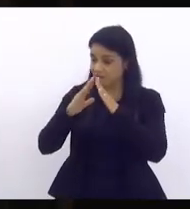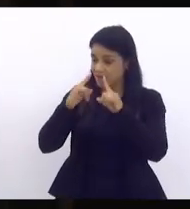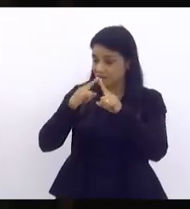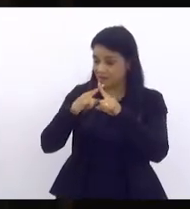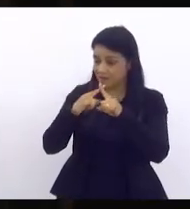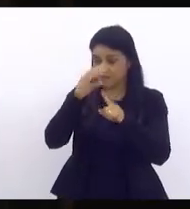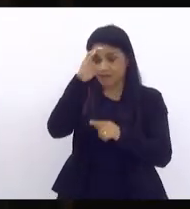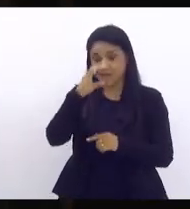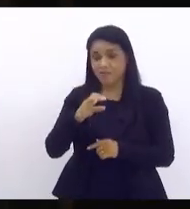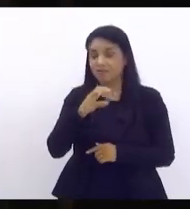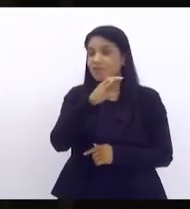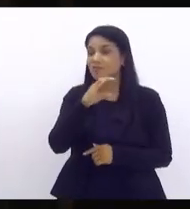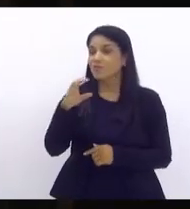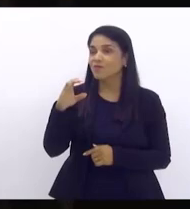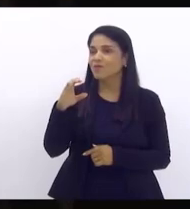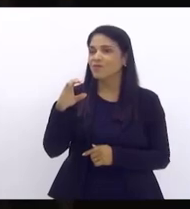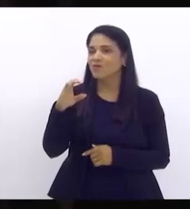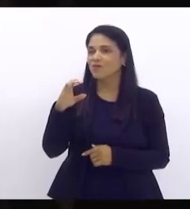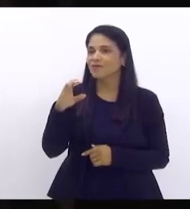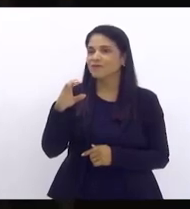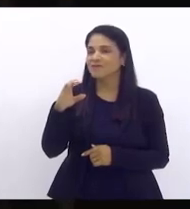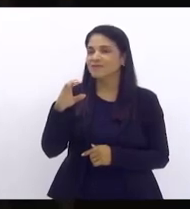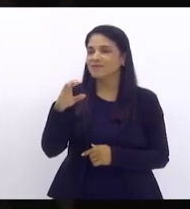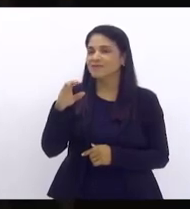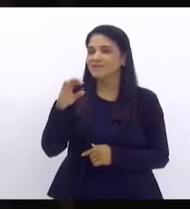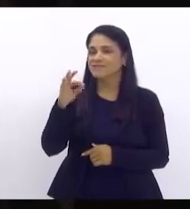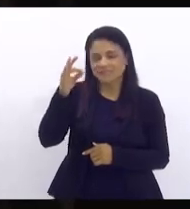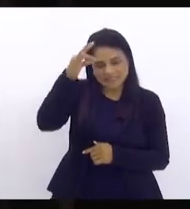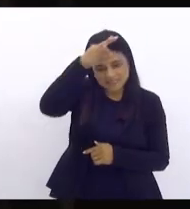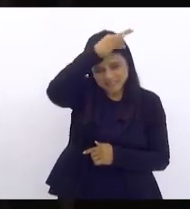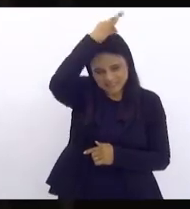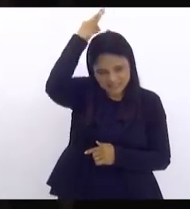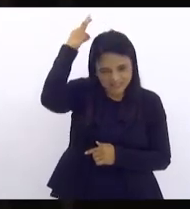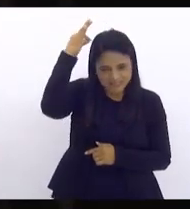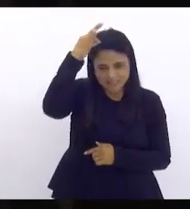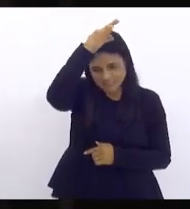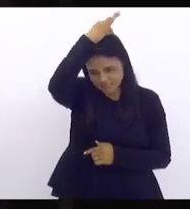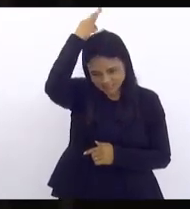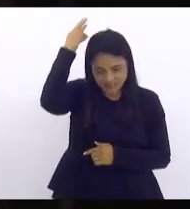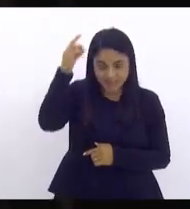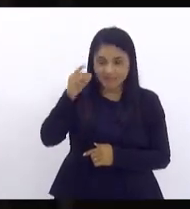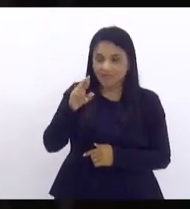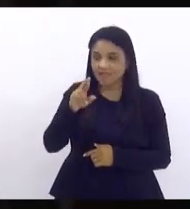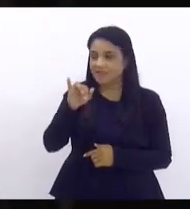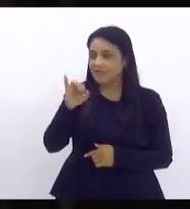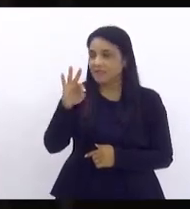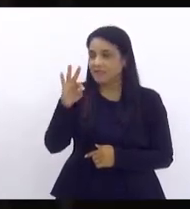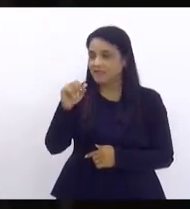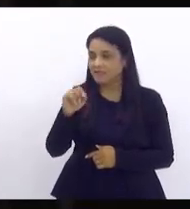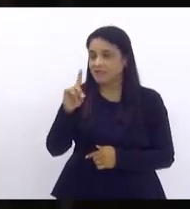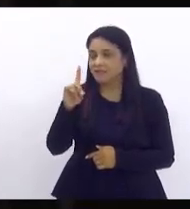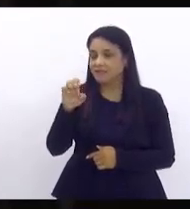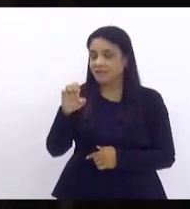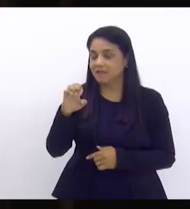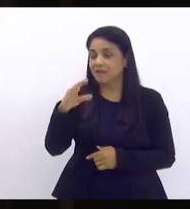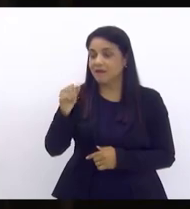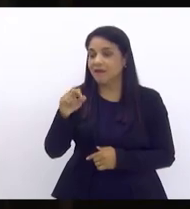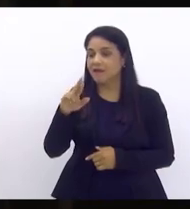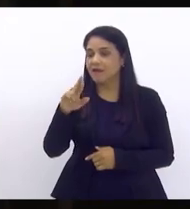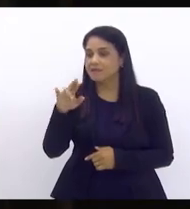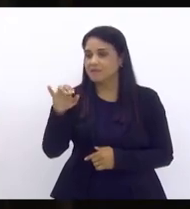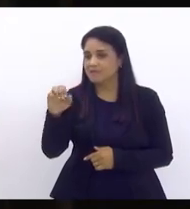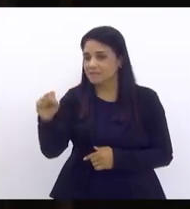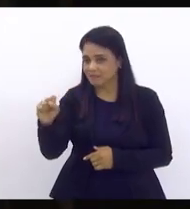Igreja Católica, eu estou indo na Santa Rita de Cássia, onde lá em Madureira a gente frequentou durante